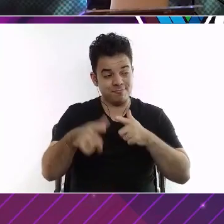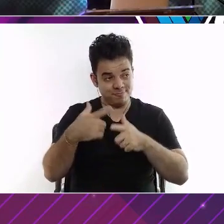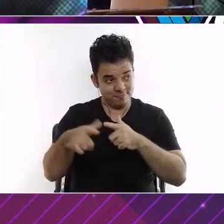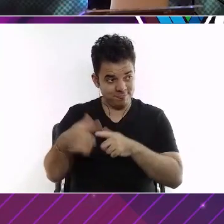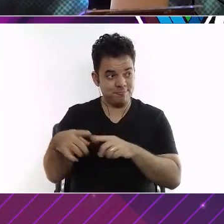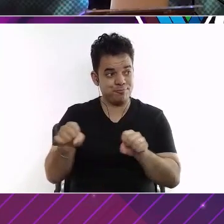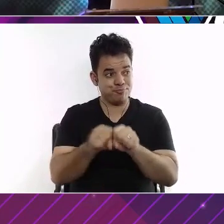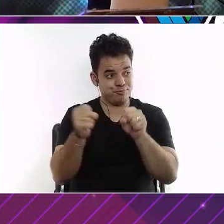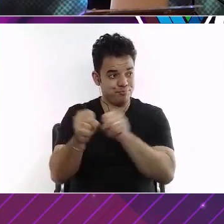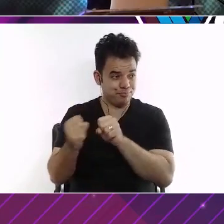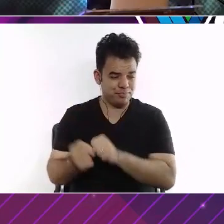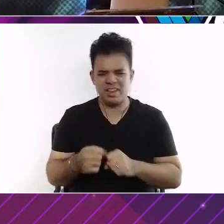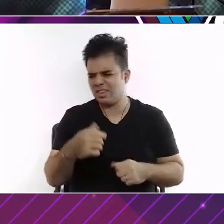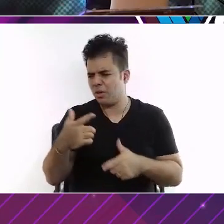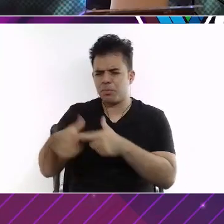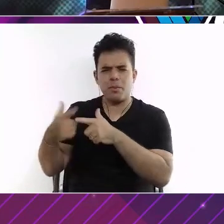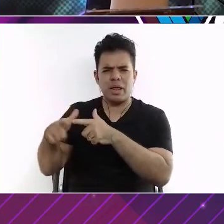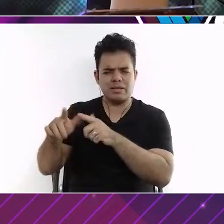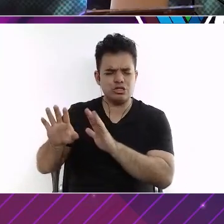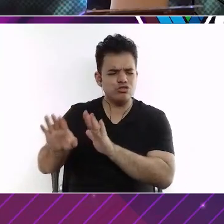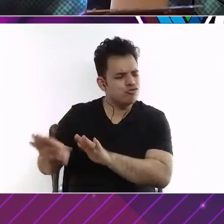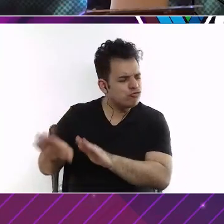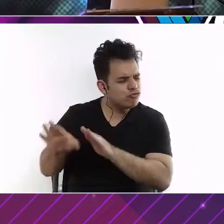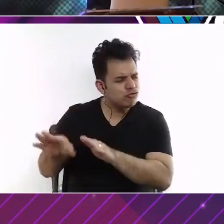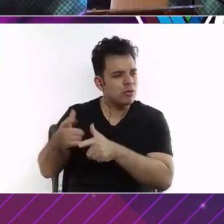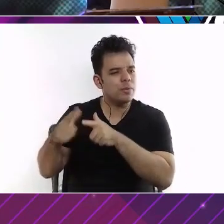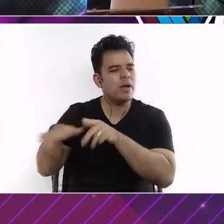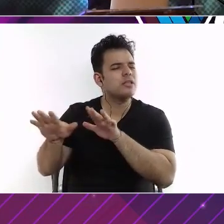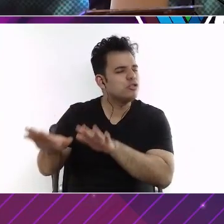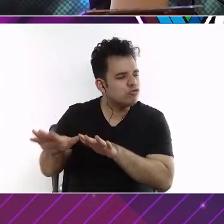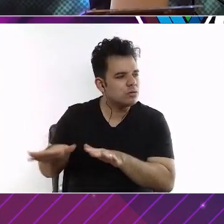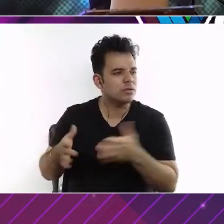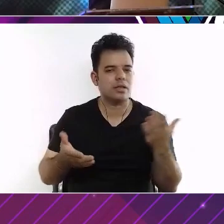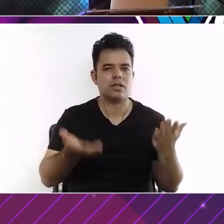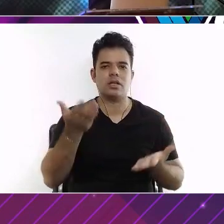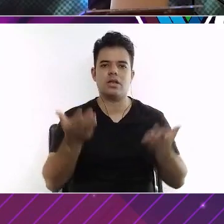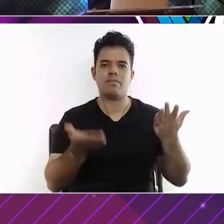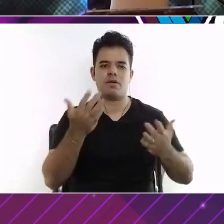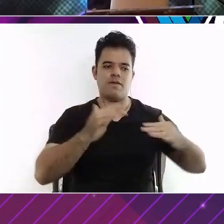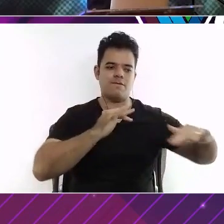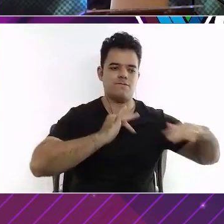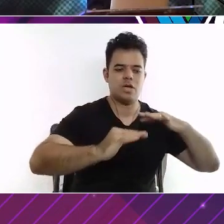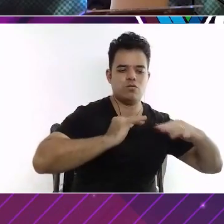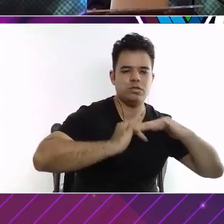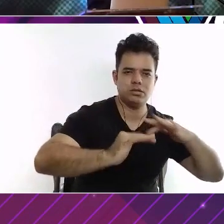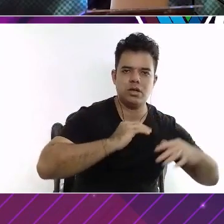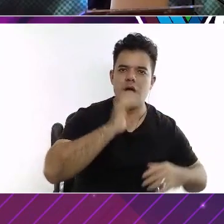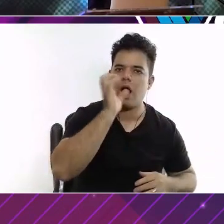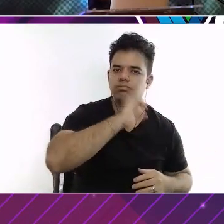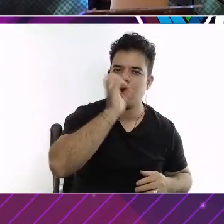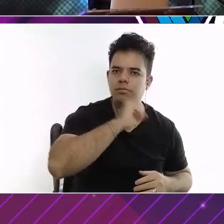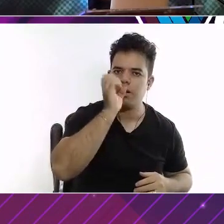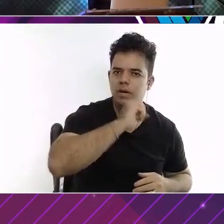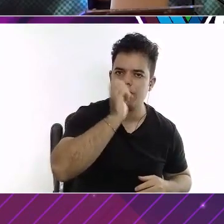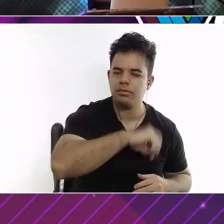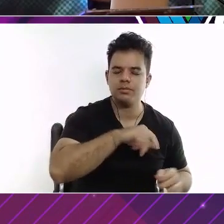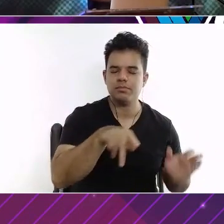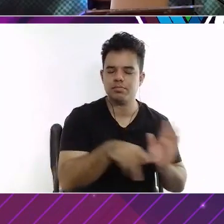debaixo do pano, depois a gente resolve. A gente tem um problema de equilibrar velocidade na criação de funcionalidade, de jornadas